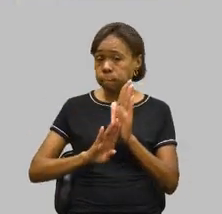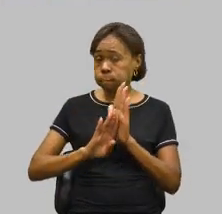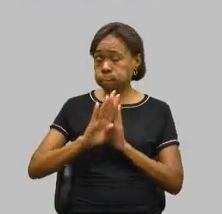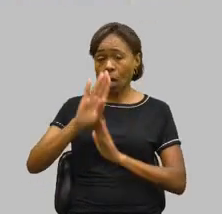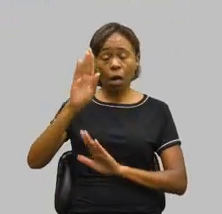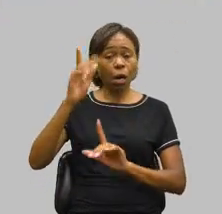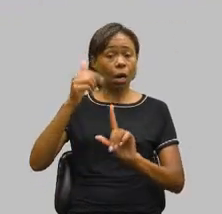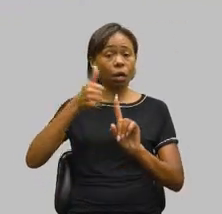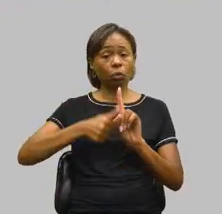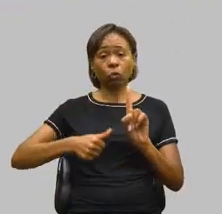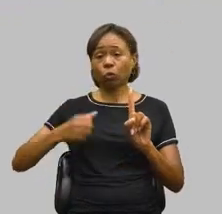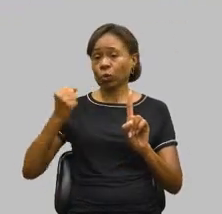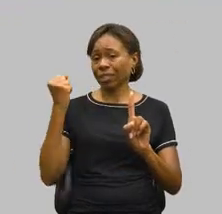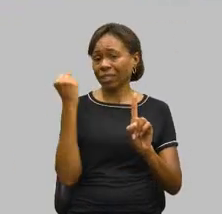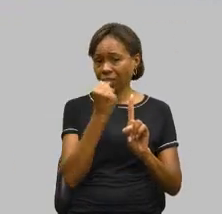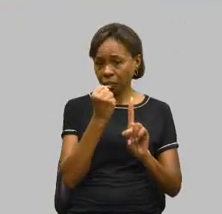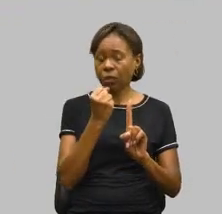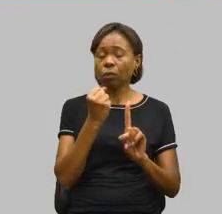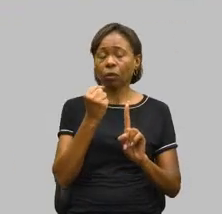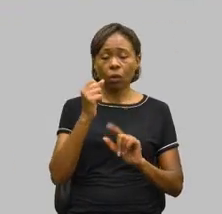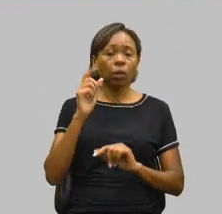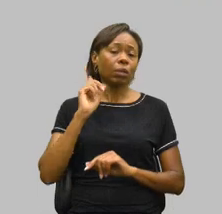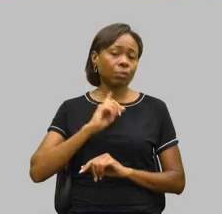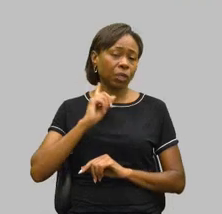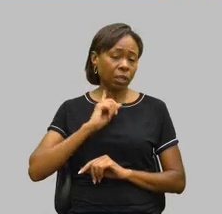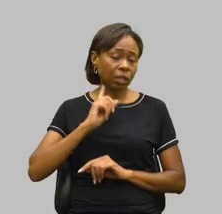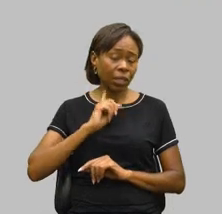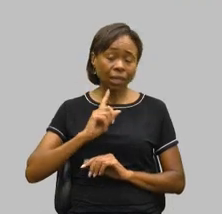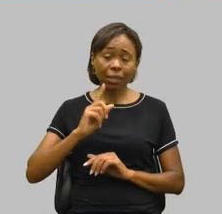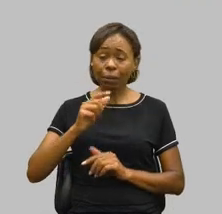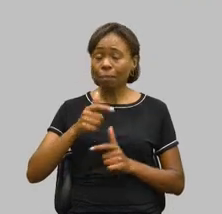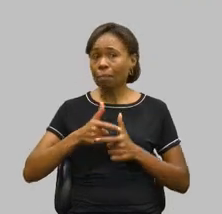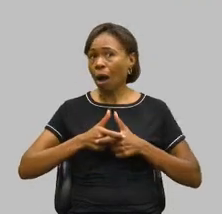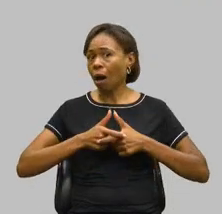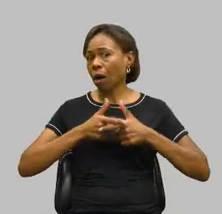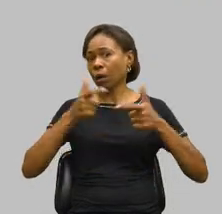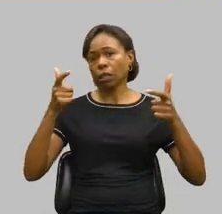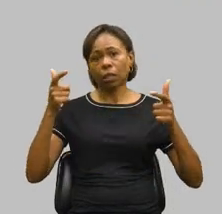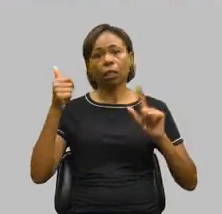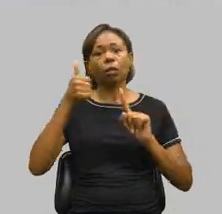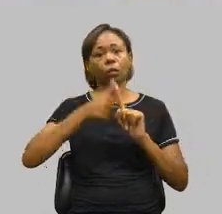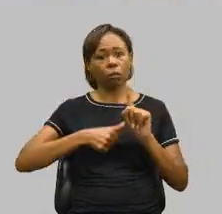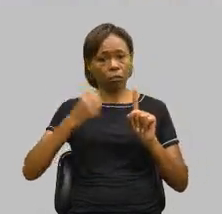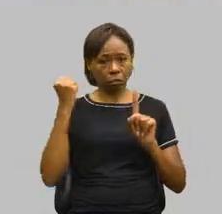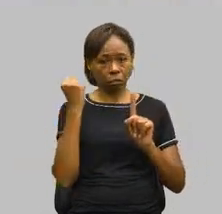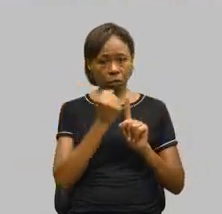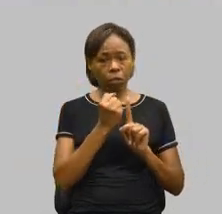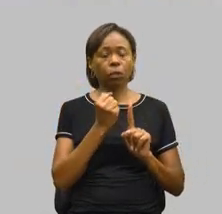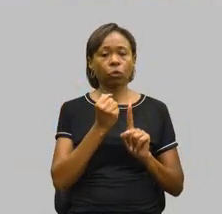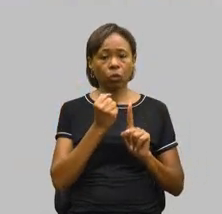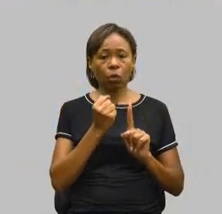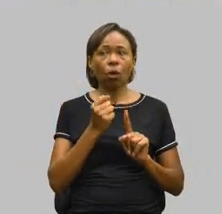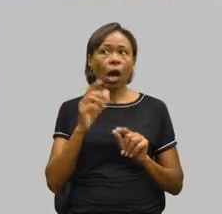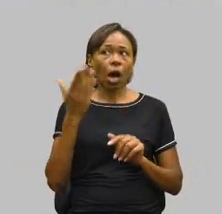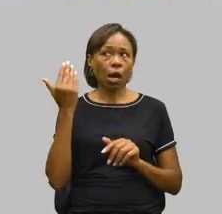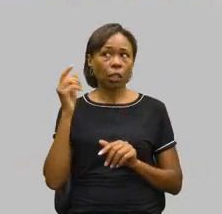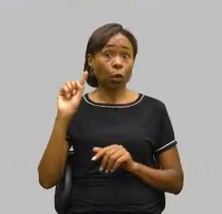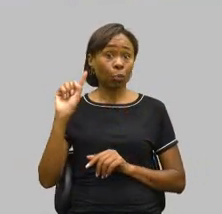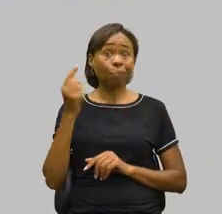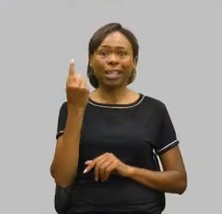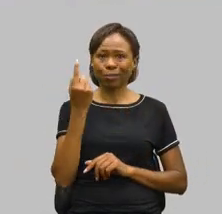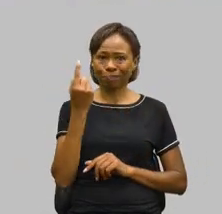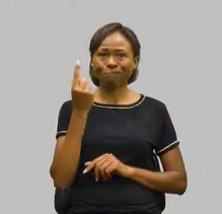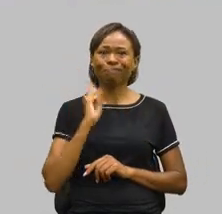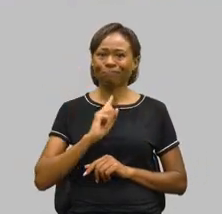Minas Gerais é o estado que mais perde de mulheres por feminicídio eh até pouco tempo atrás era o primeiro estado e a gente